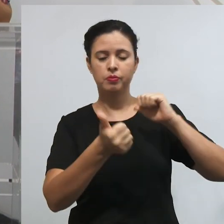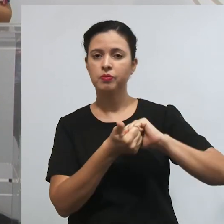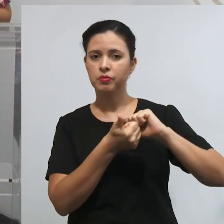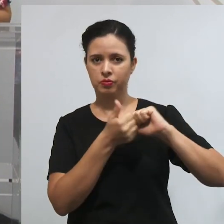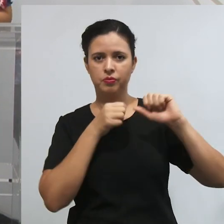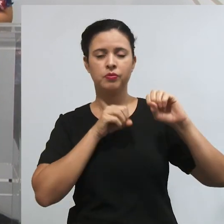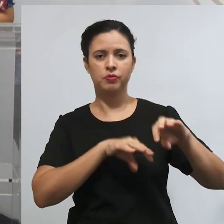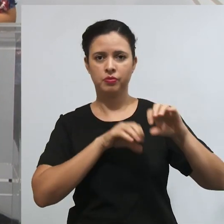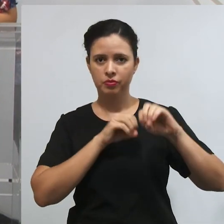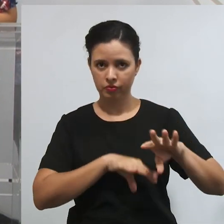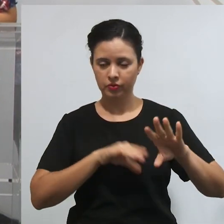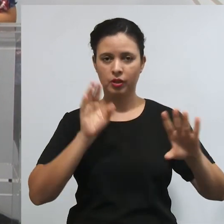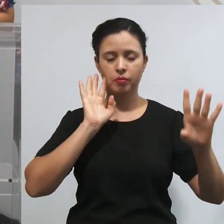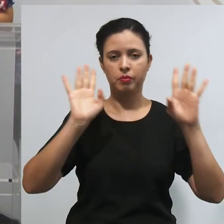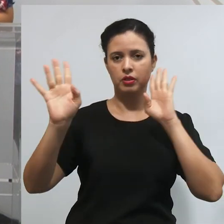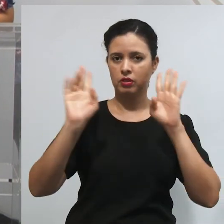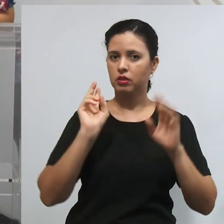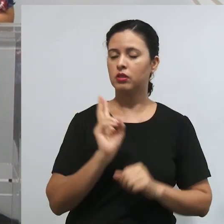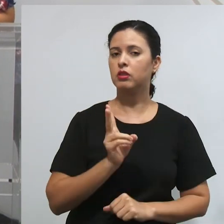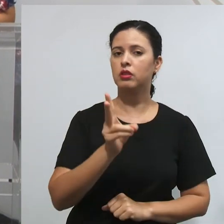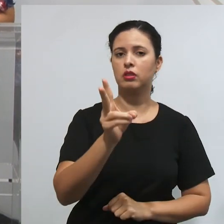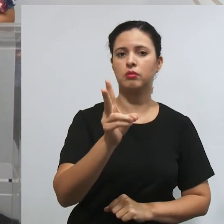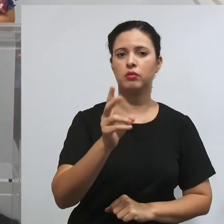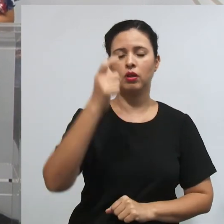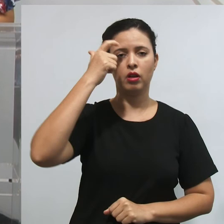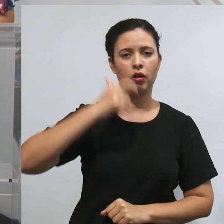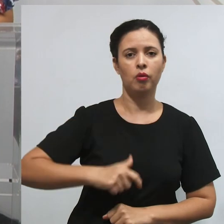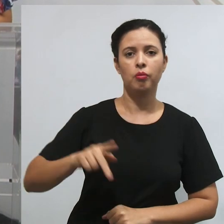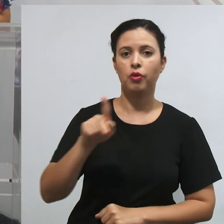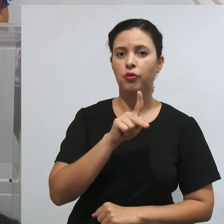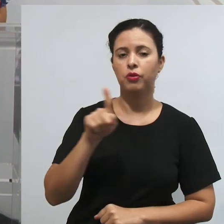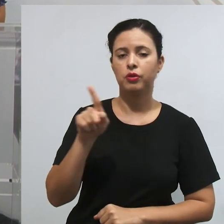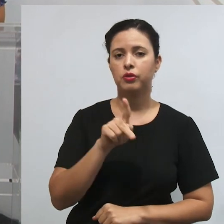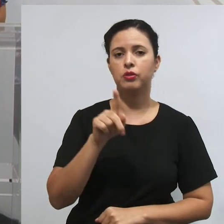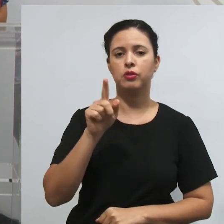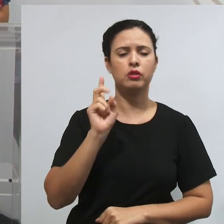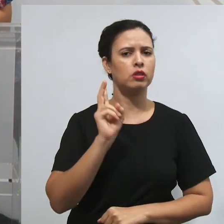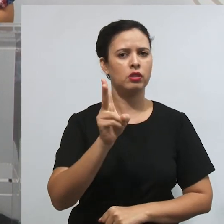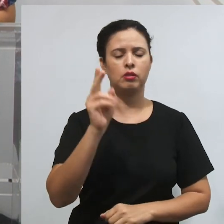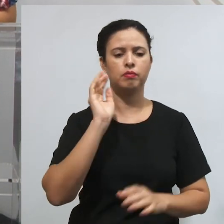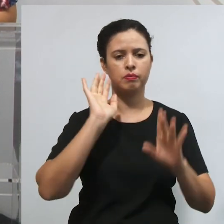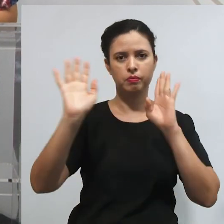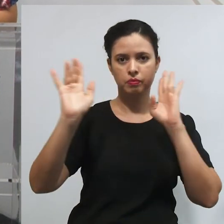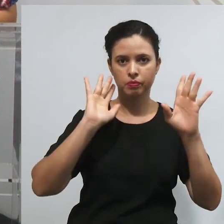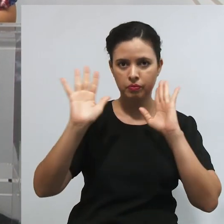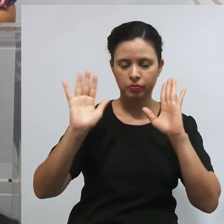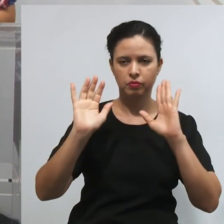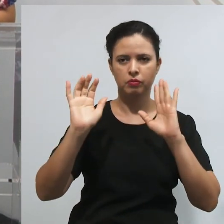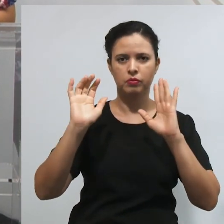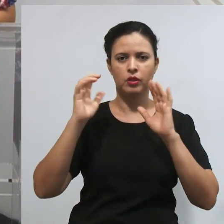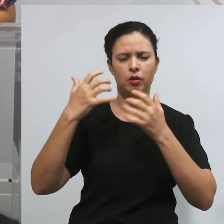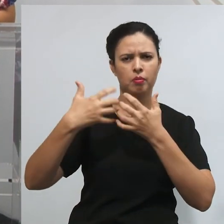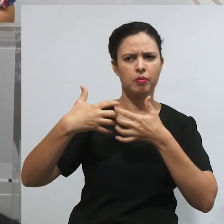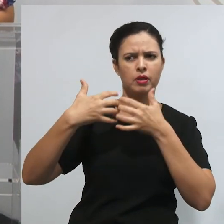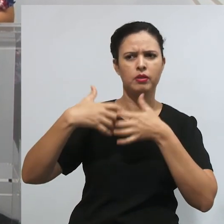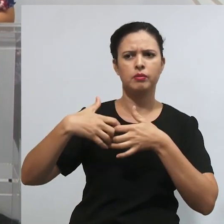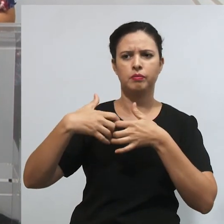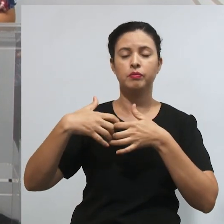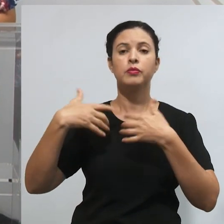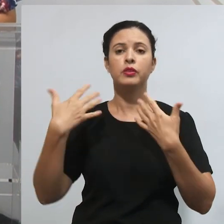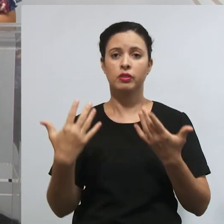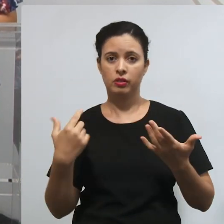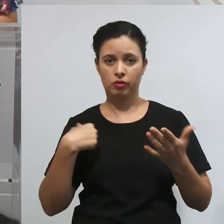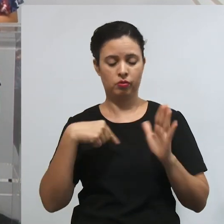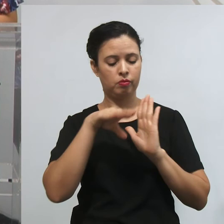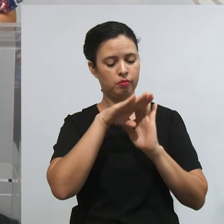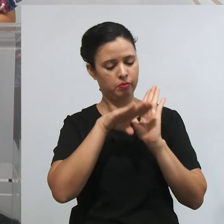de ser reflexivo. Então o ofício docente também é um ato reflexivo. Quando você parte com o planejamento nesse